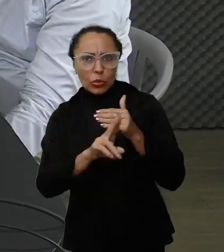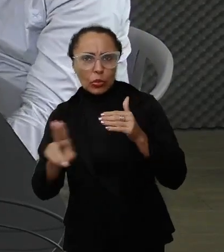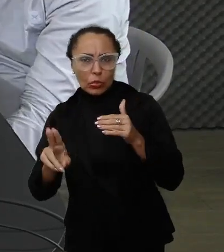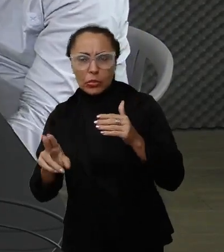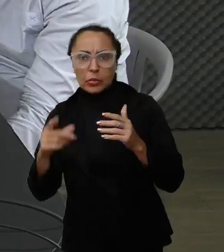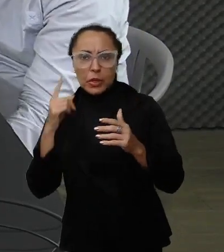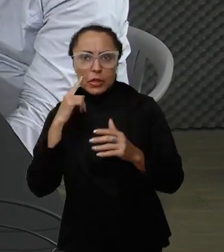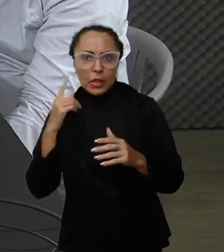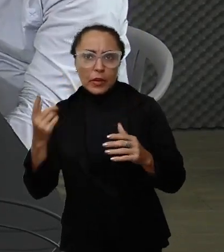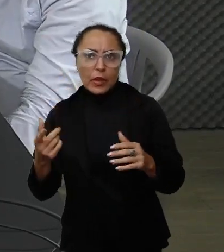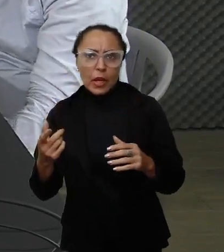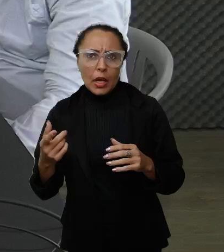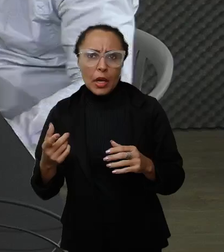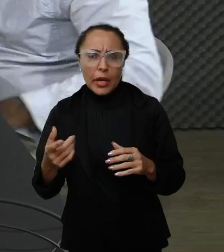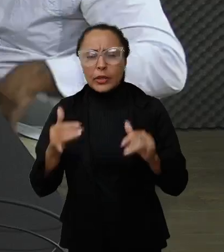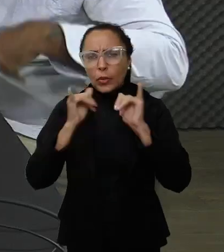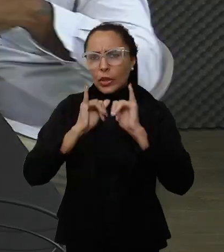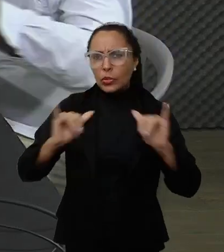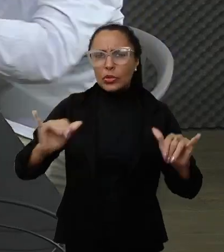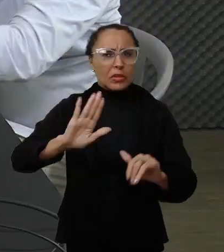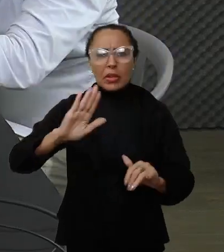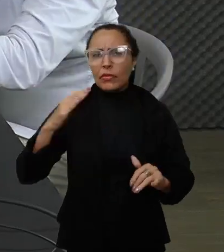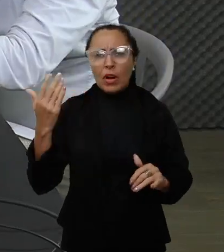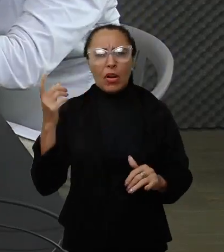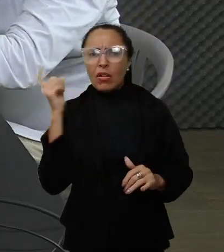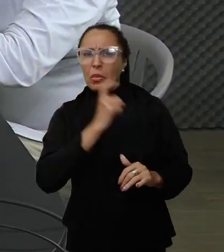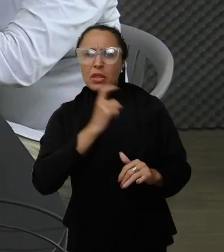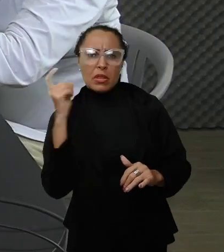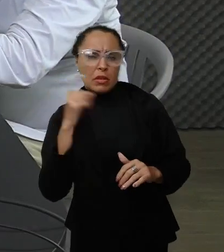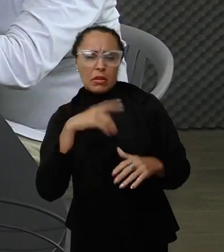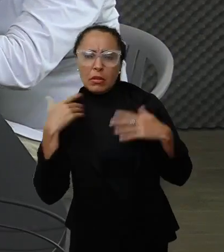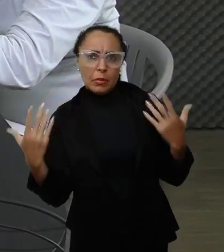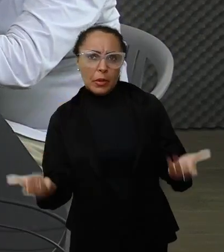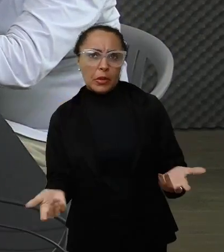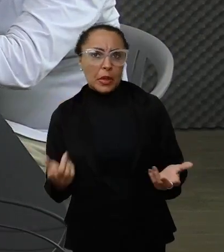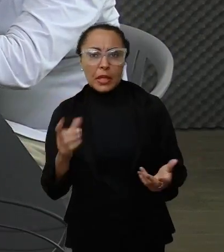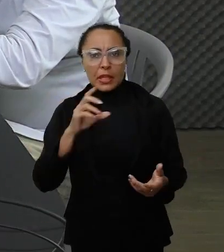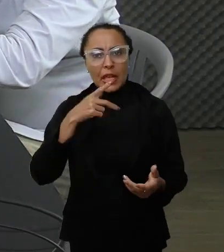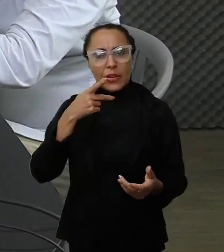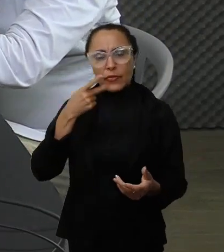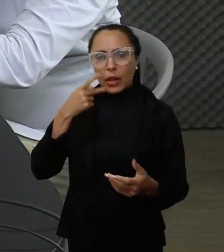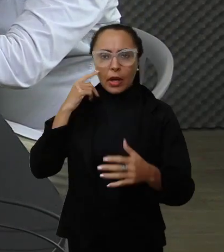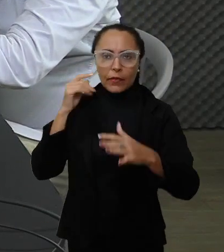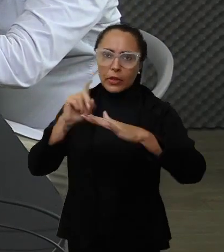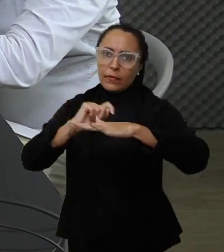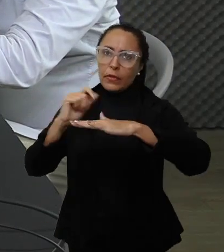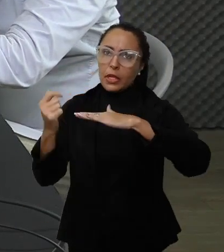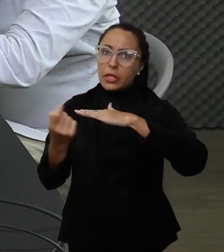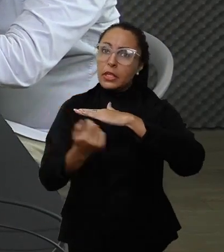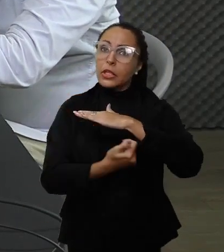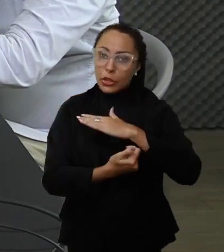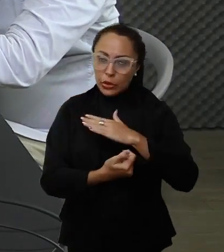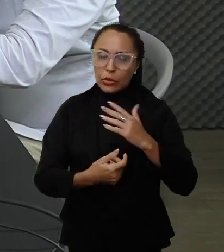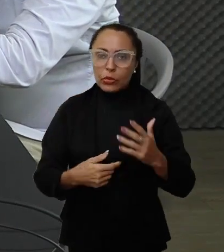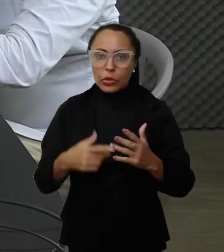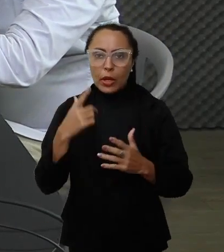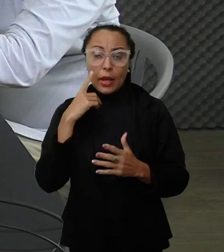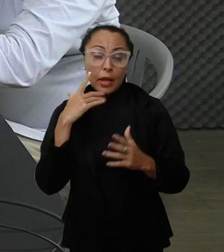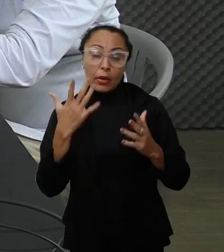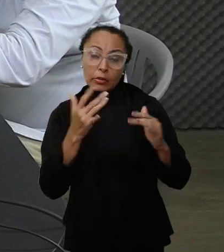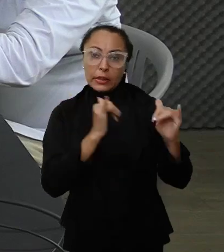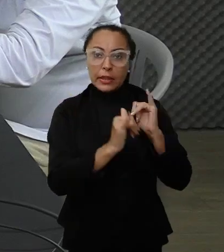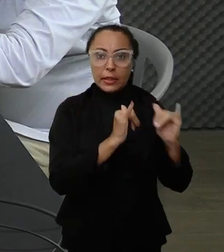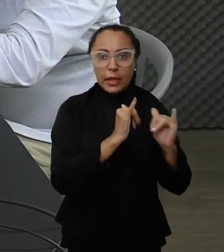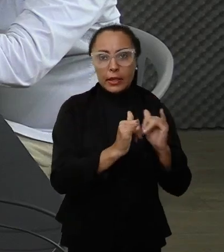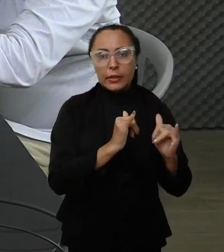Notícia notícia falsa criada, notícia mesmo, inventada, né? mas ninguém falava de Ninguém fake falava de news. fake news, Não, fake verdade. news Agora, fake é algo de news internet, que veio com a